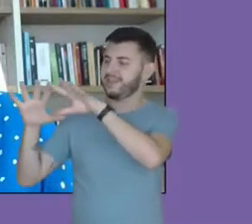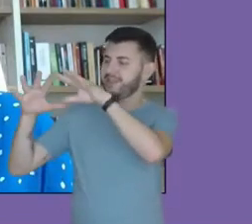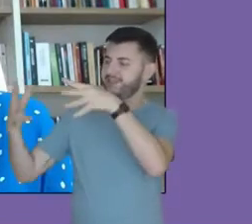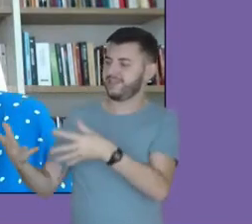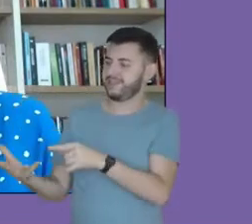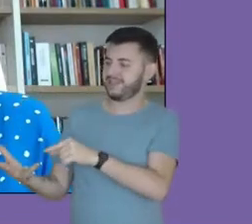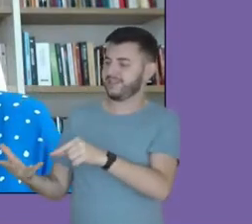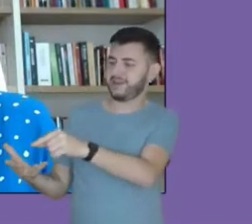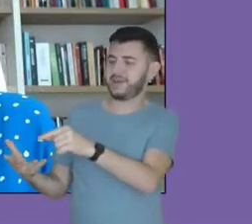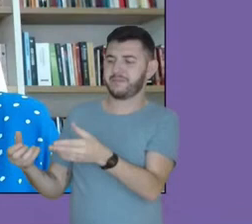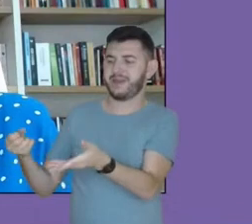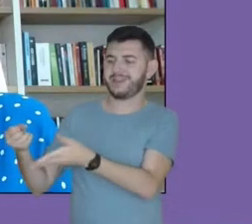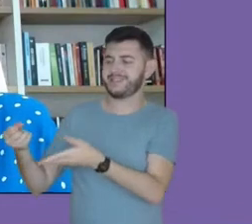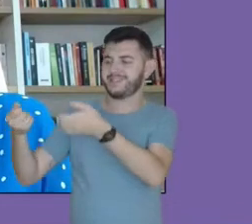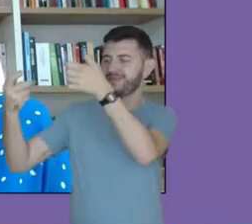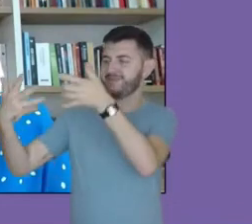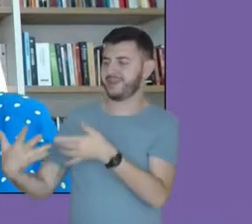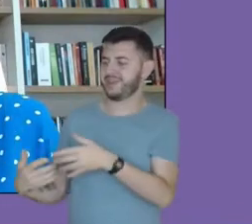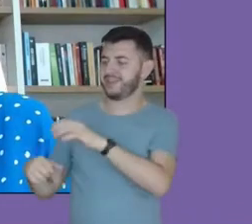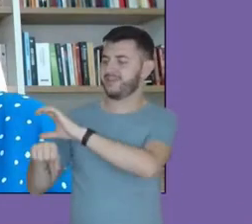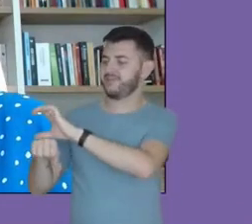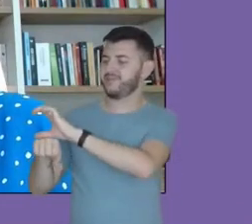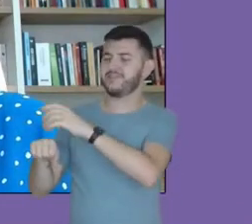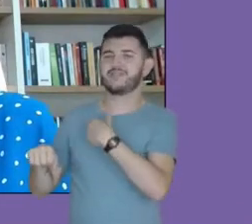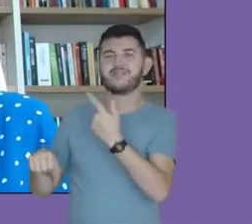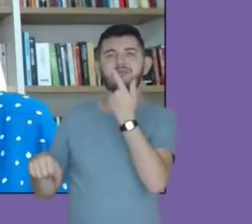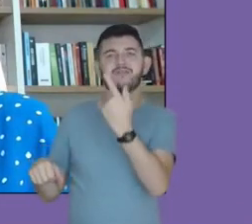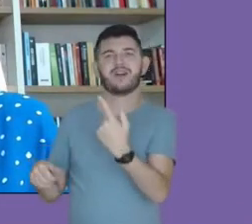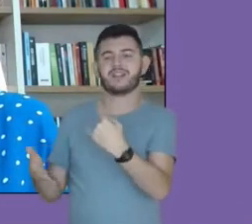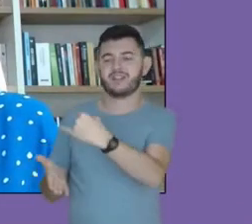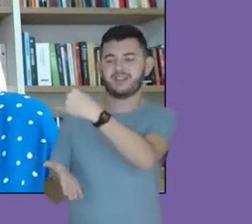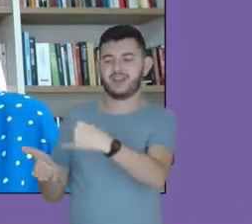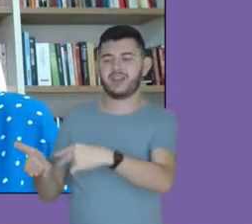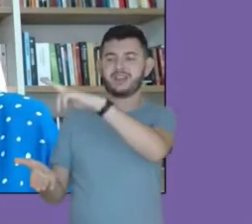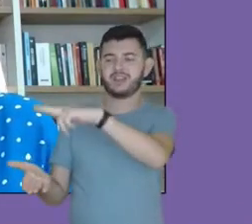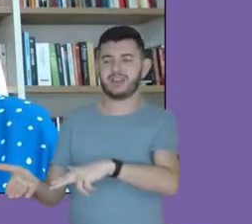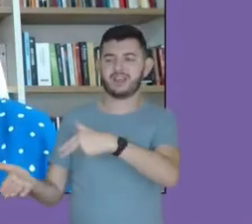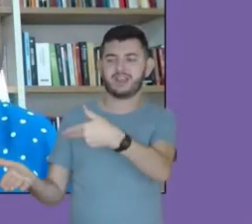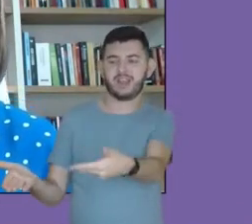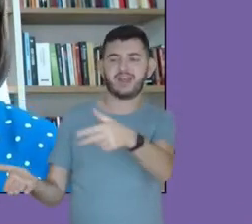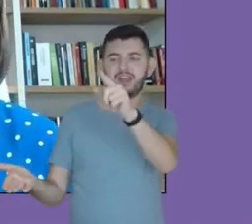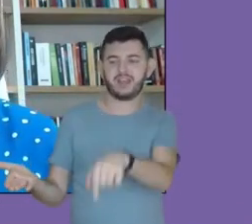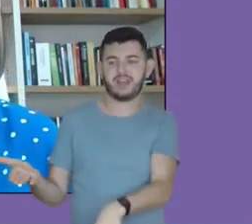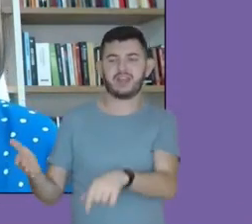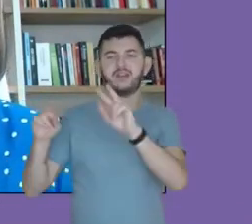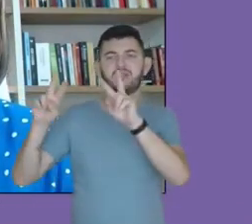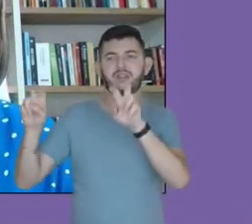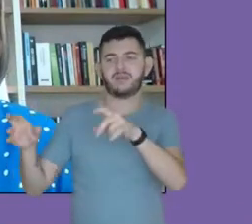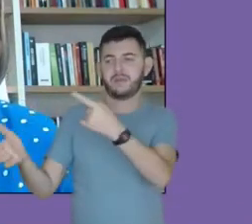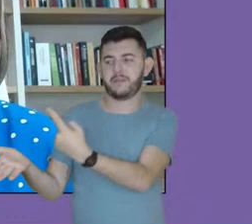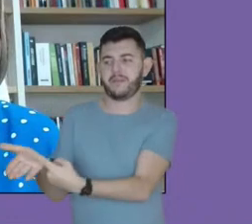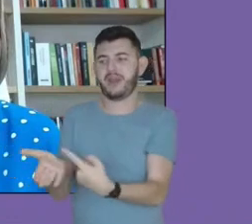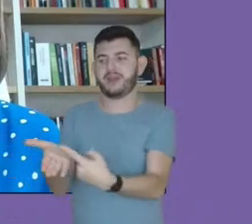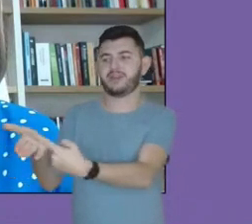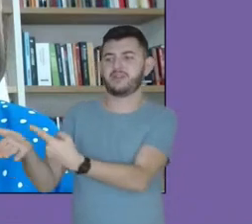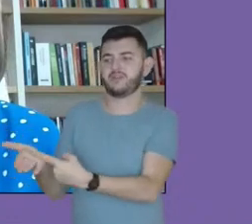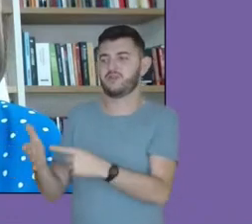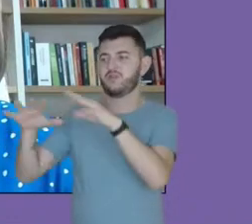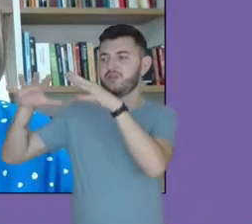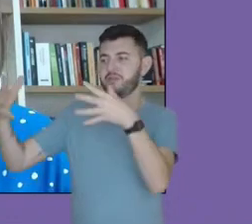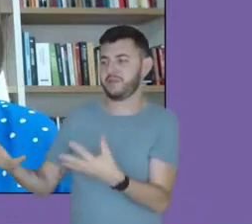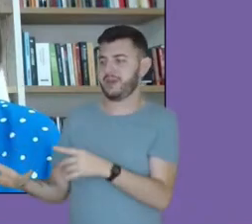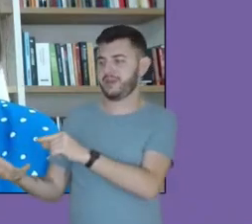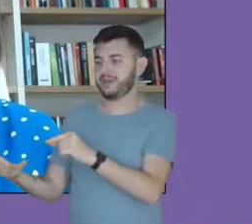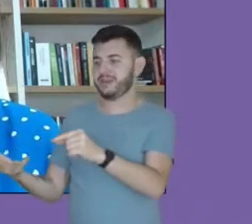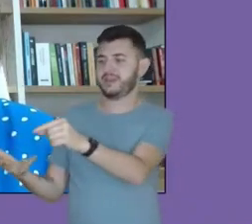Constituição, ela vai nos falar da Declaração Universal dos Direitos Humanos, dos pactos internacionais